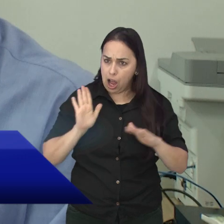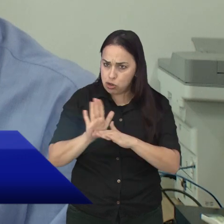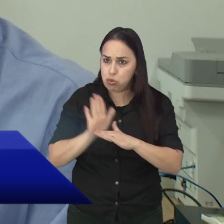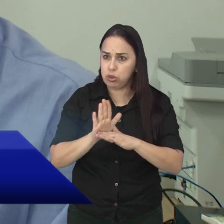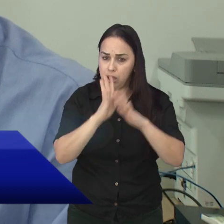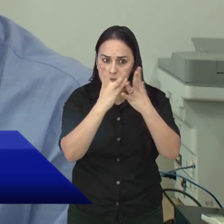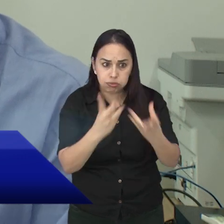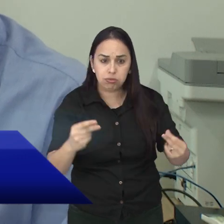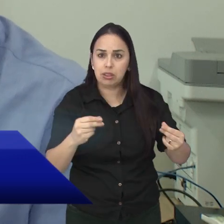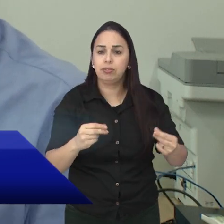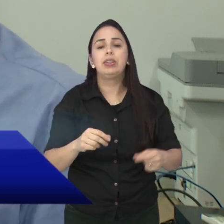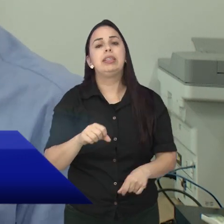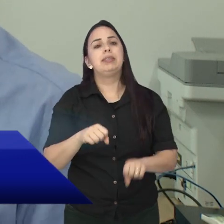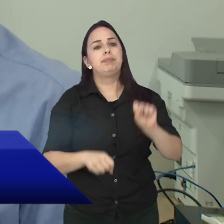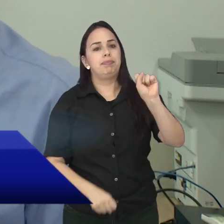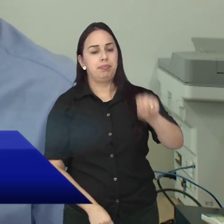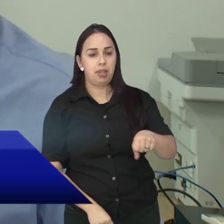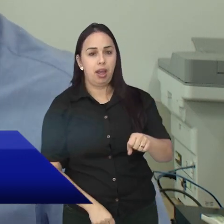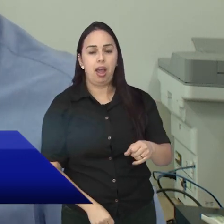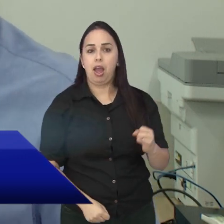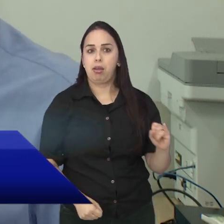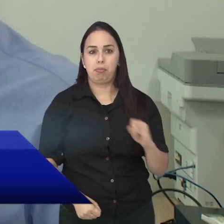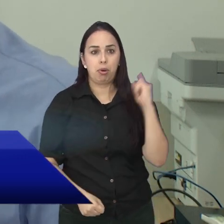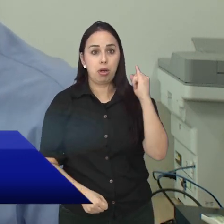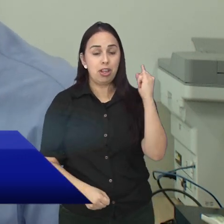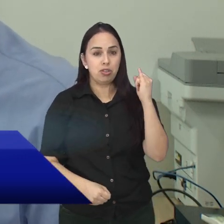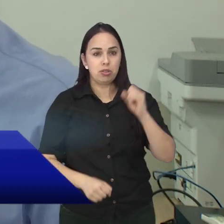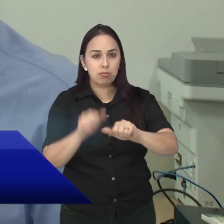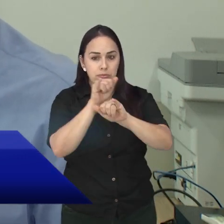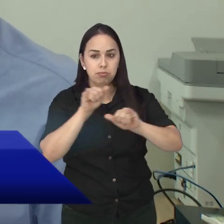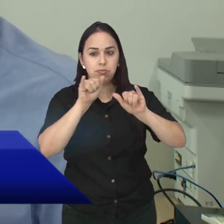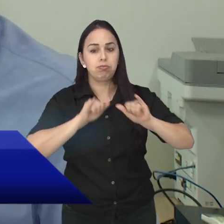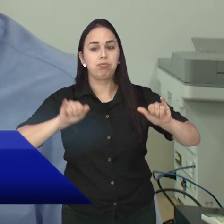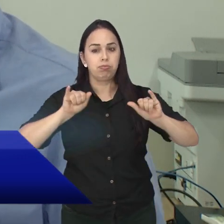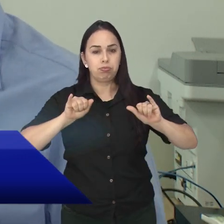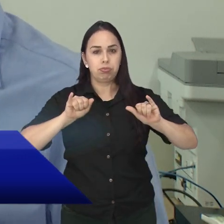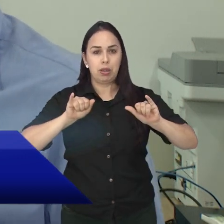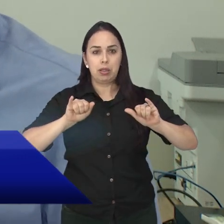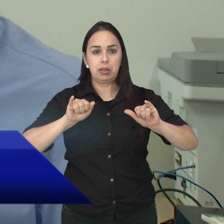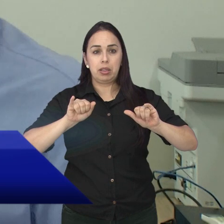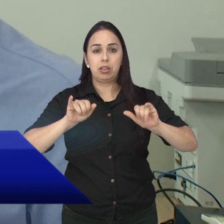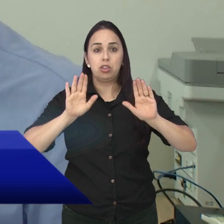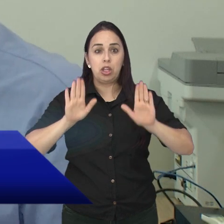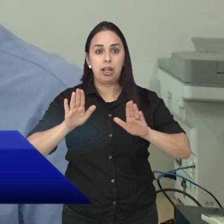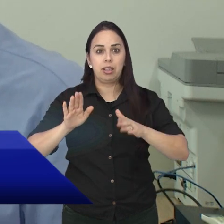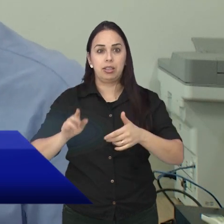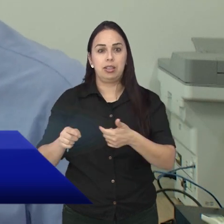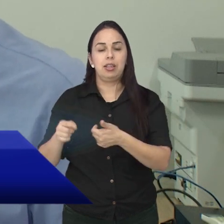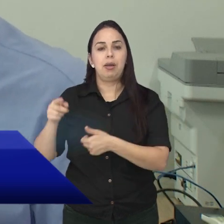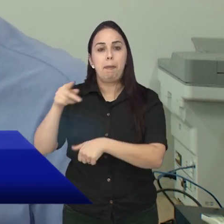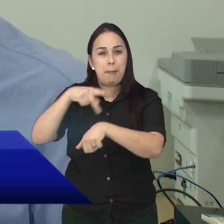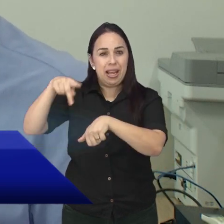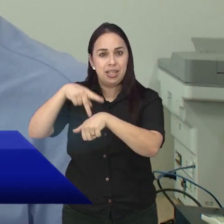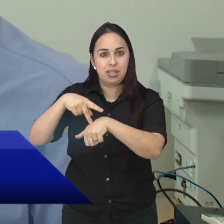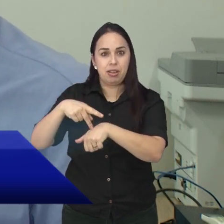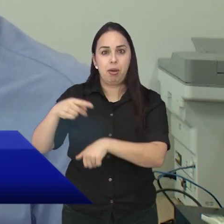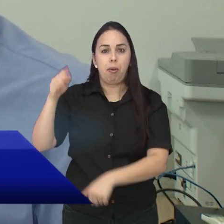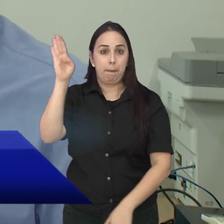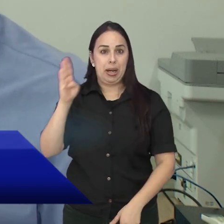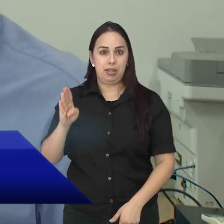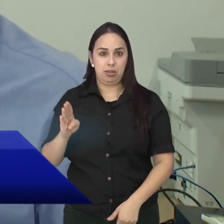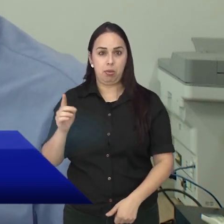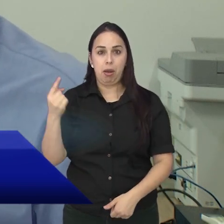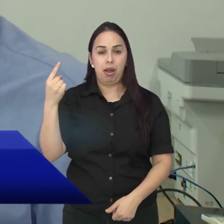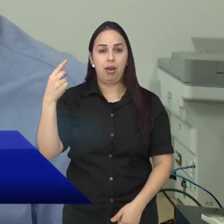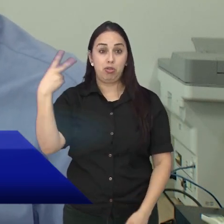ajuda no combate? Sim, é muito importante a gente divulgar. Apesar que estamos no segundo país do mundo em hanseníase, a gente